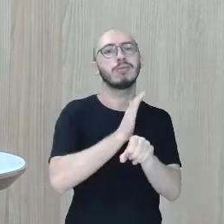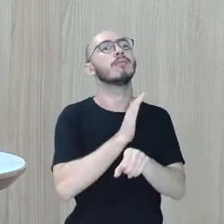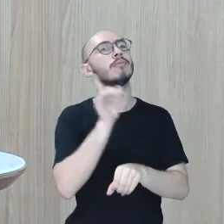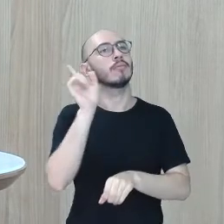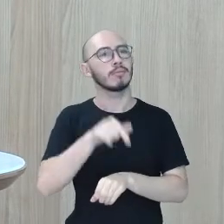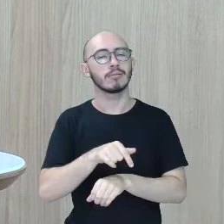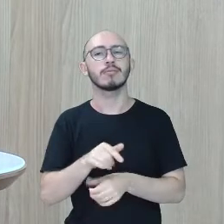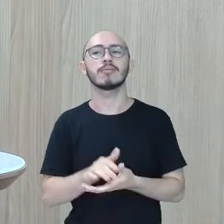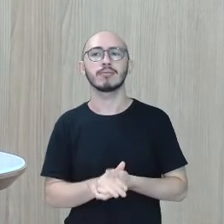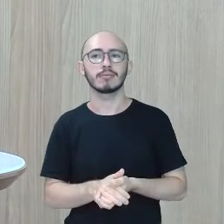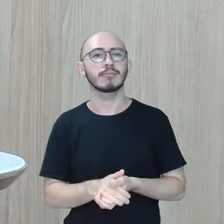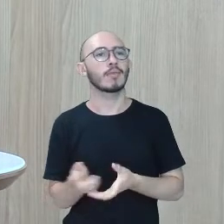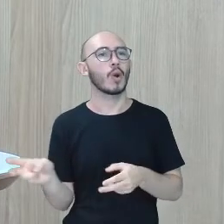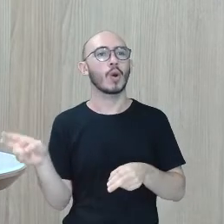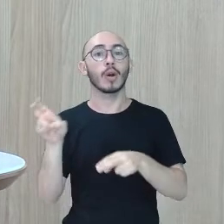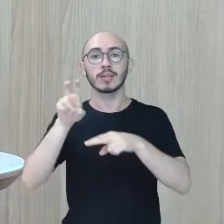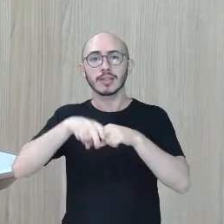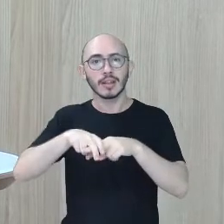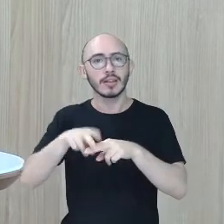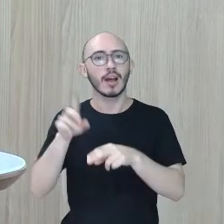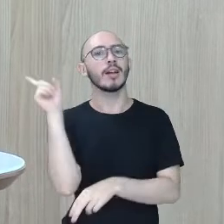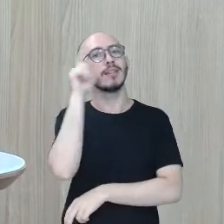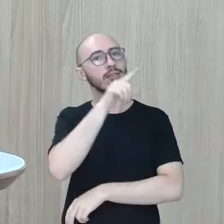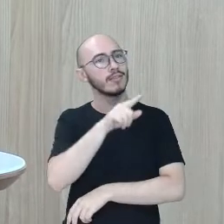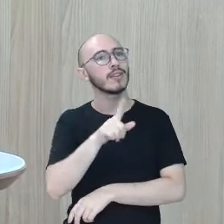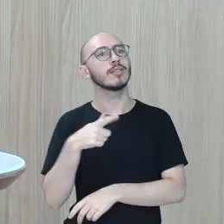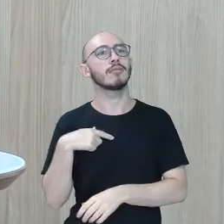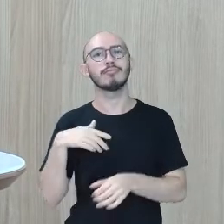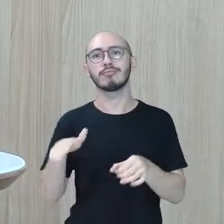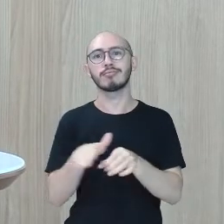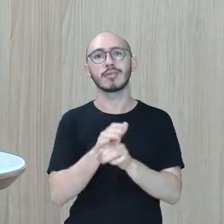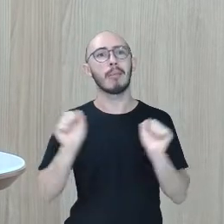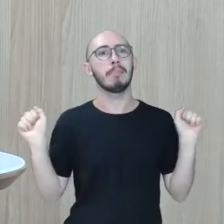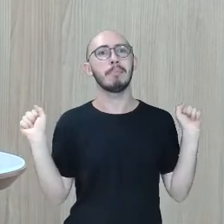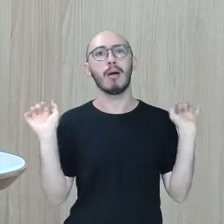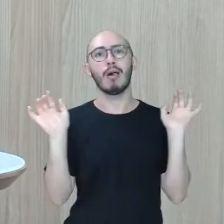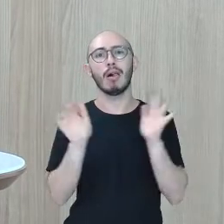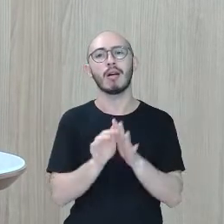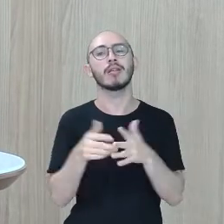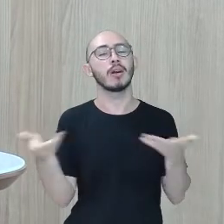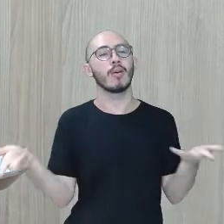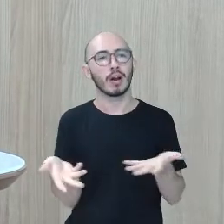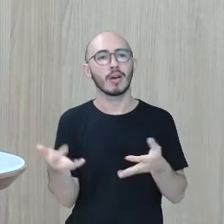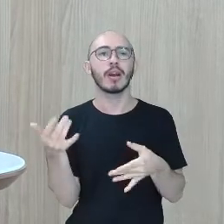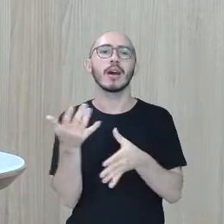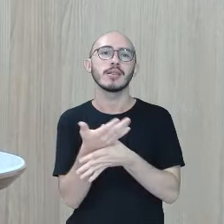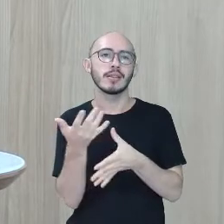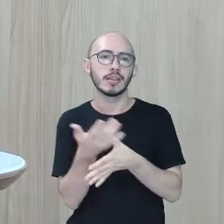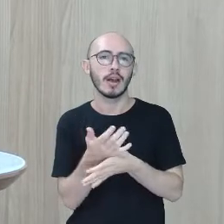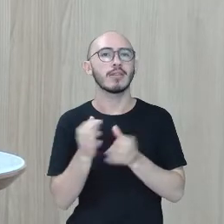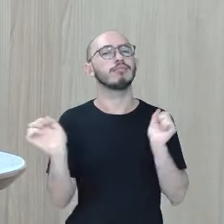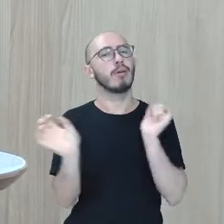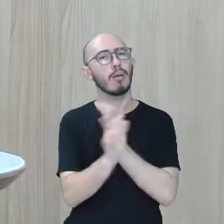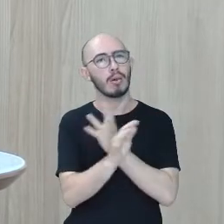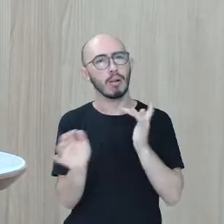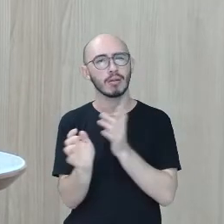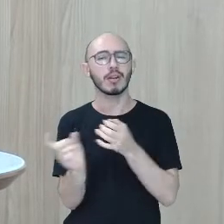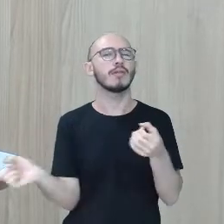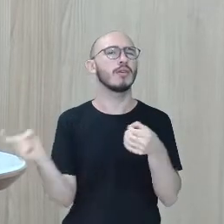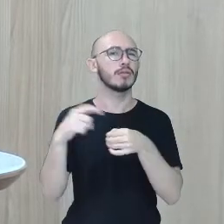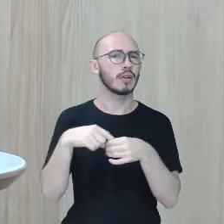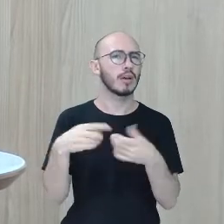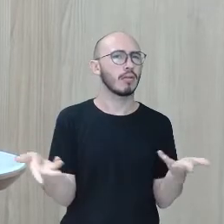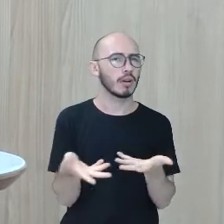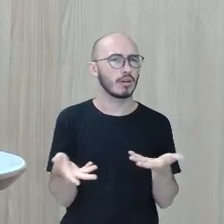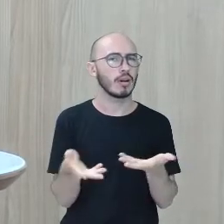conseguir uma mesa. Né? Então, nesse momento que a cidade né, voltou enfim, a circular mais pessoas, o comércio e